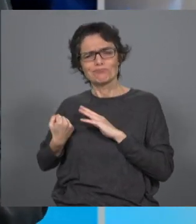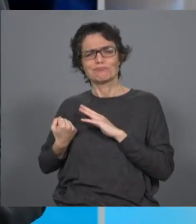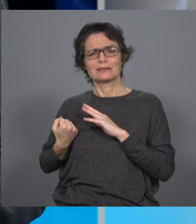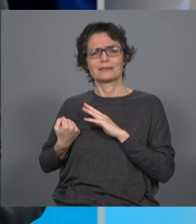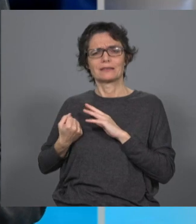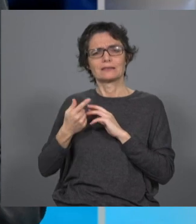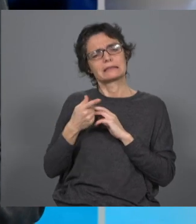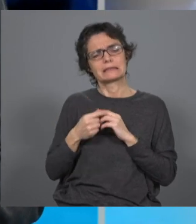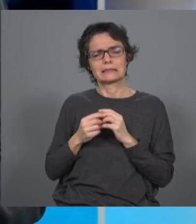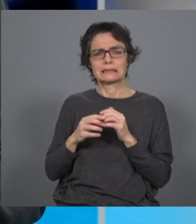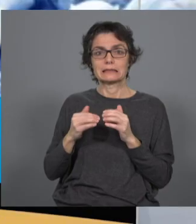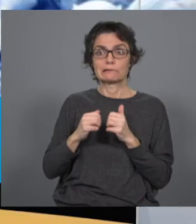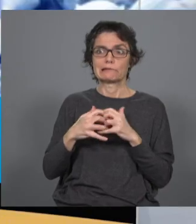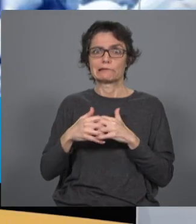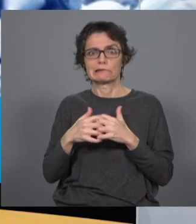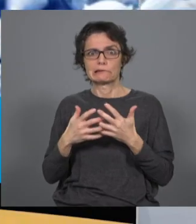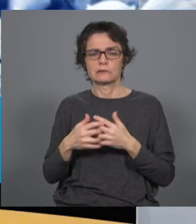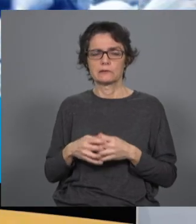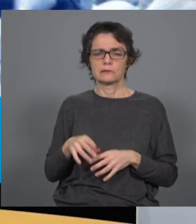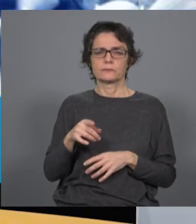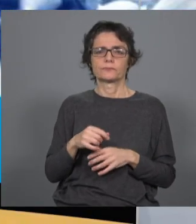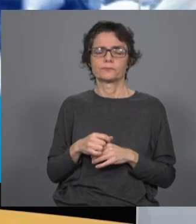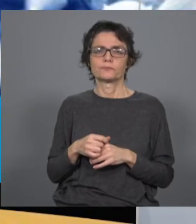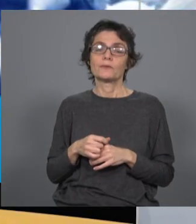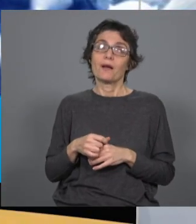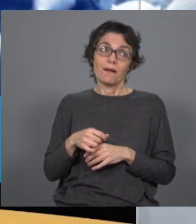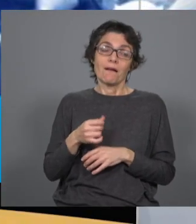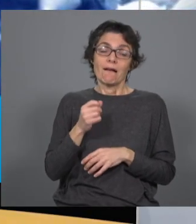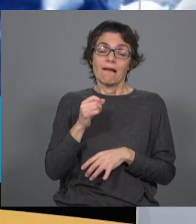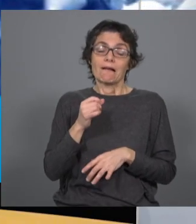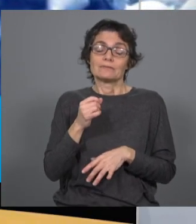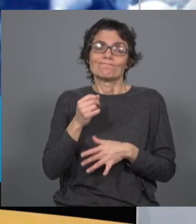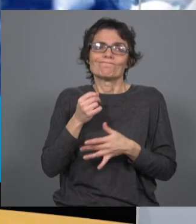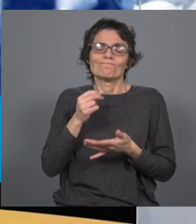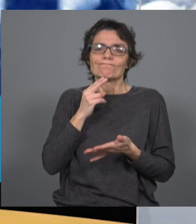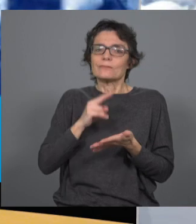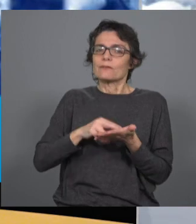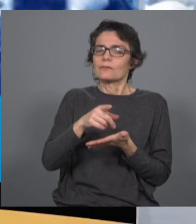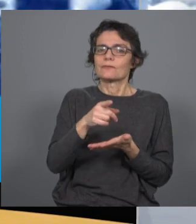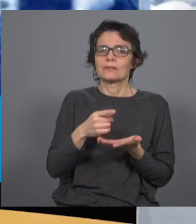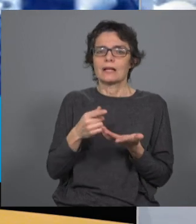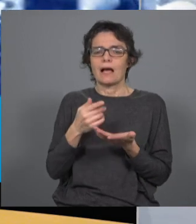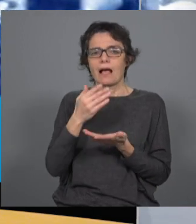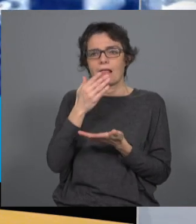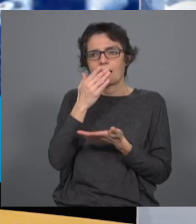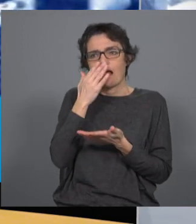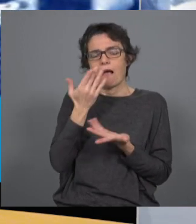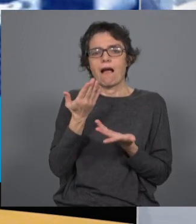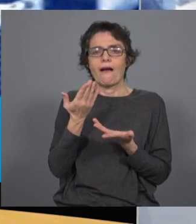muito sublinhada essa dimensão de, parece que repentinamente a justificação